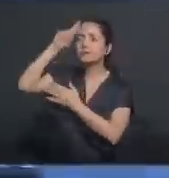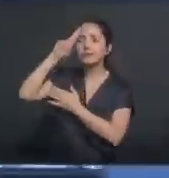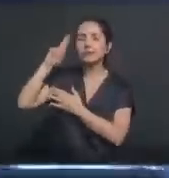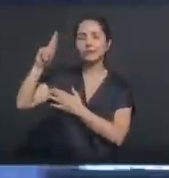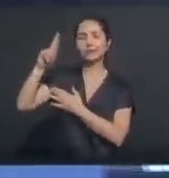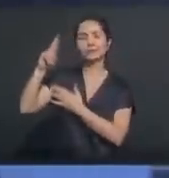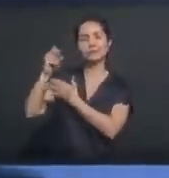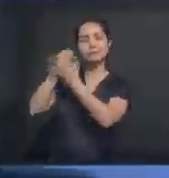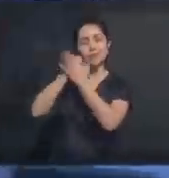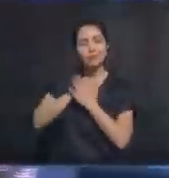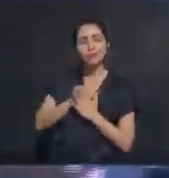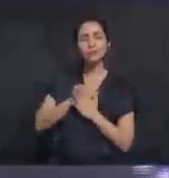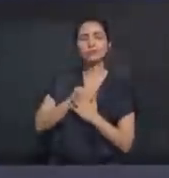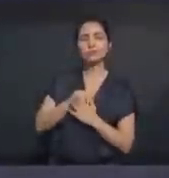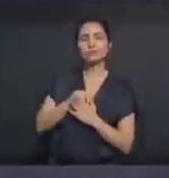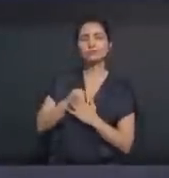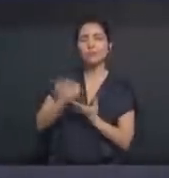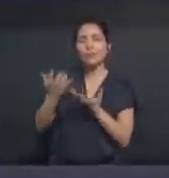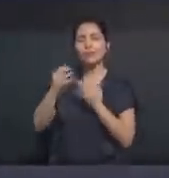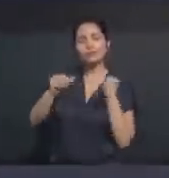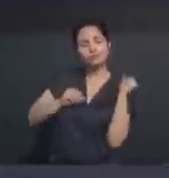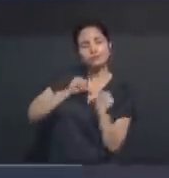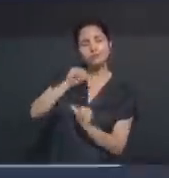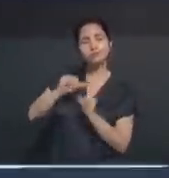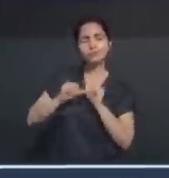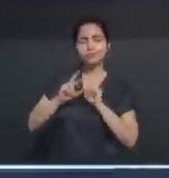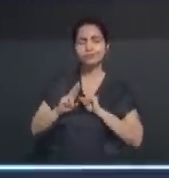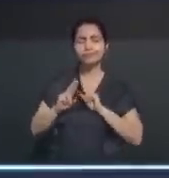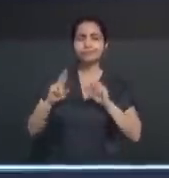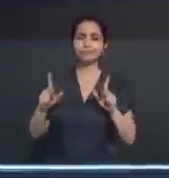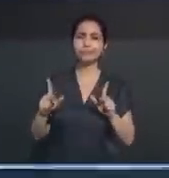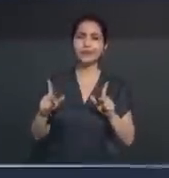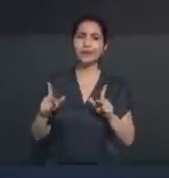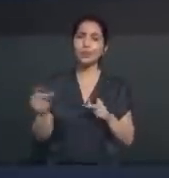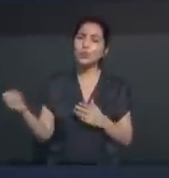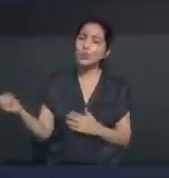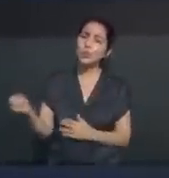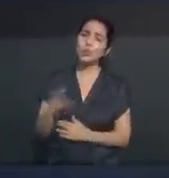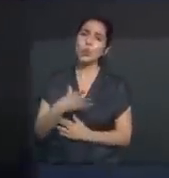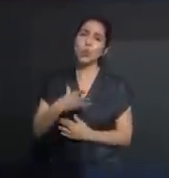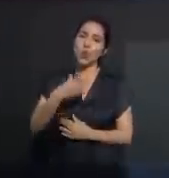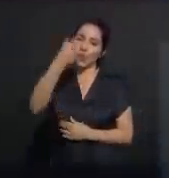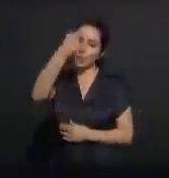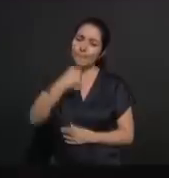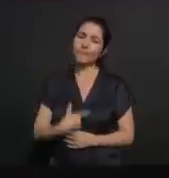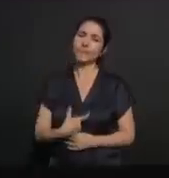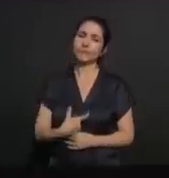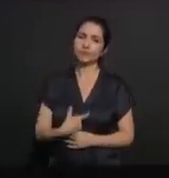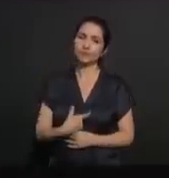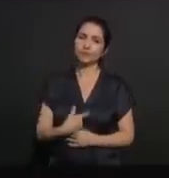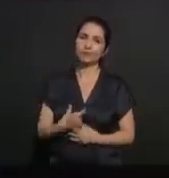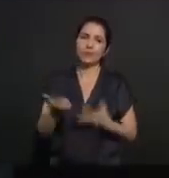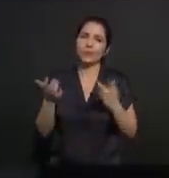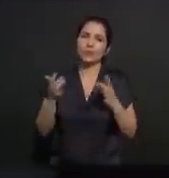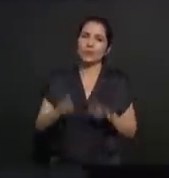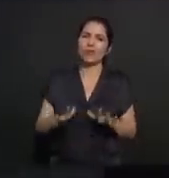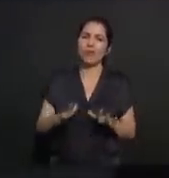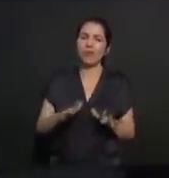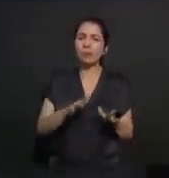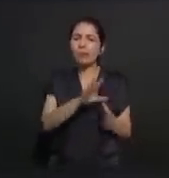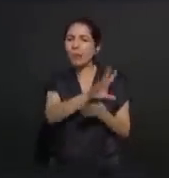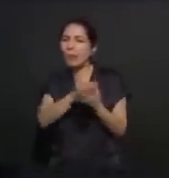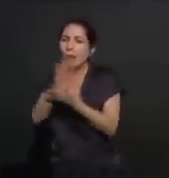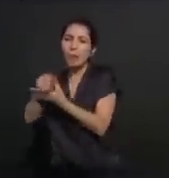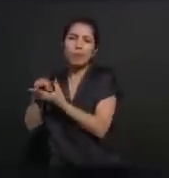ajuda. Eu quero ser diferente. Eu quero ser um novo homem, uma nova mulher. Eu não quero ir com todo mundo.